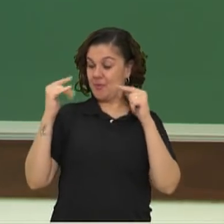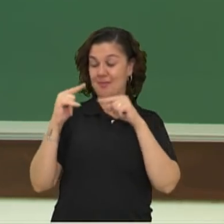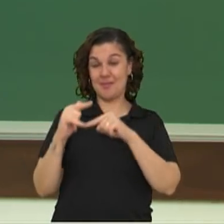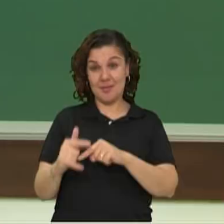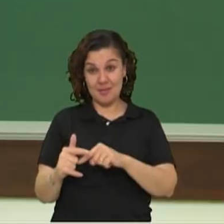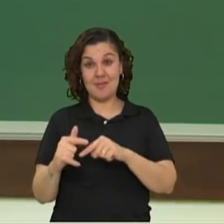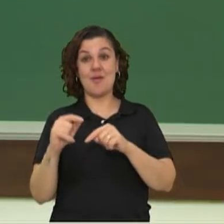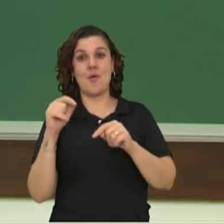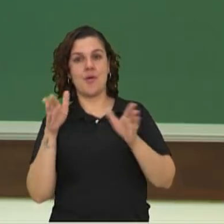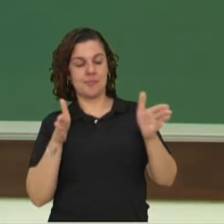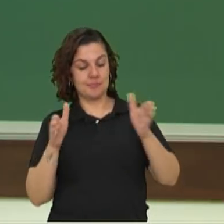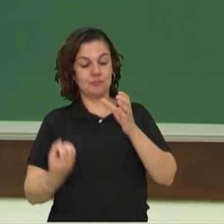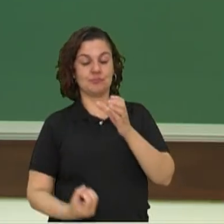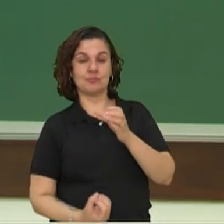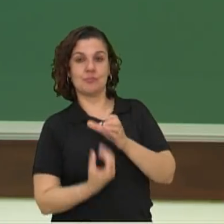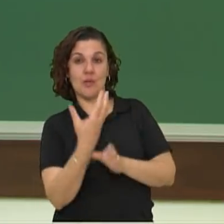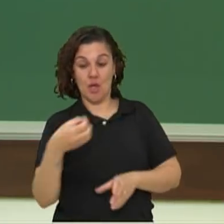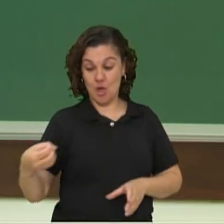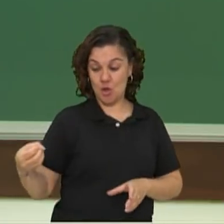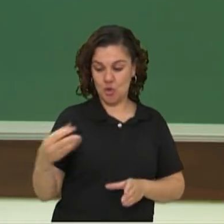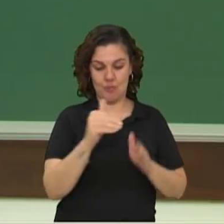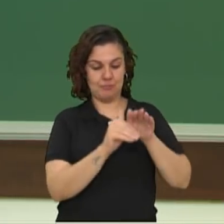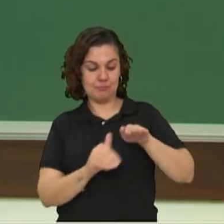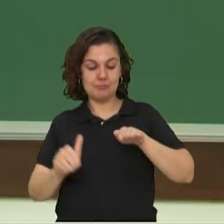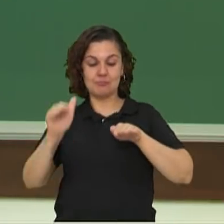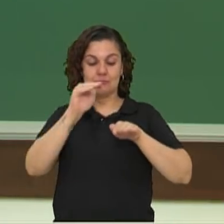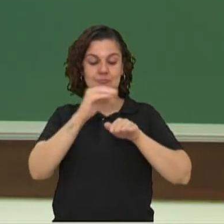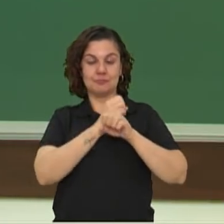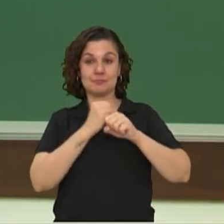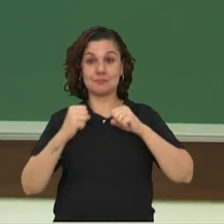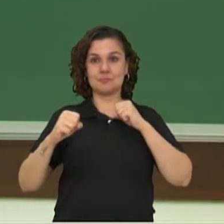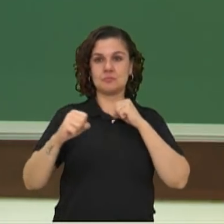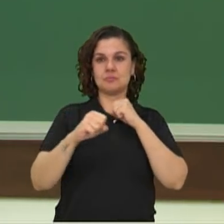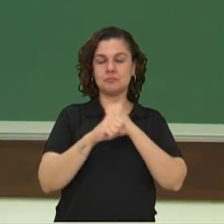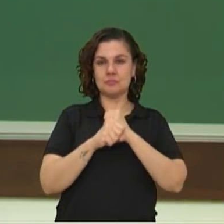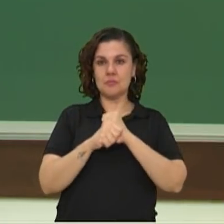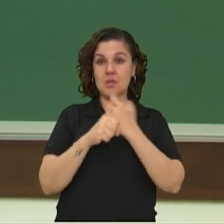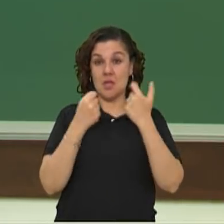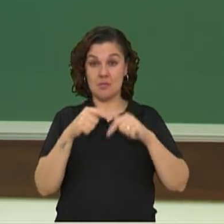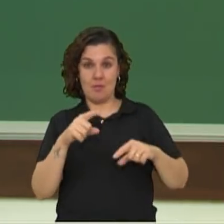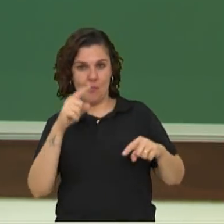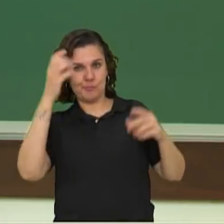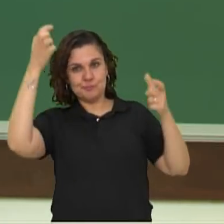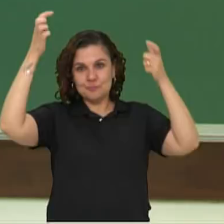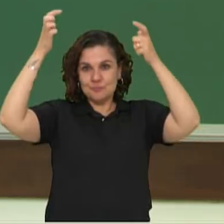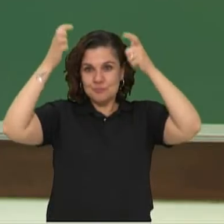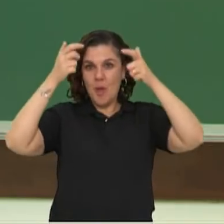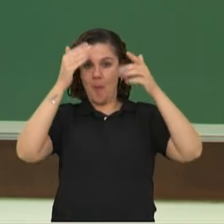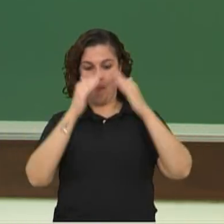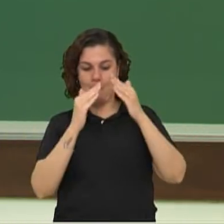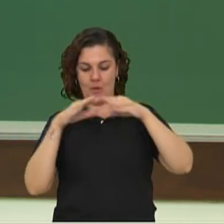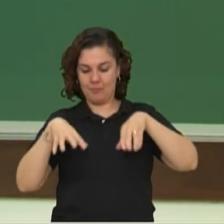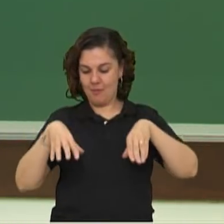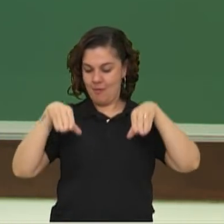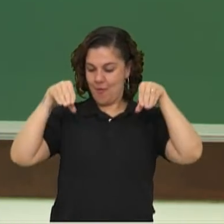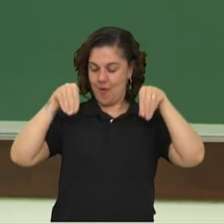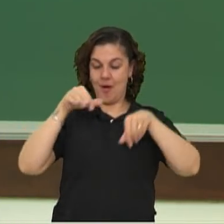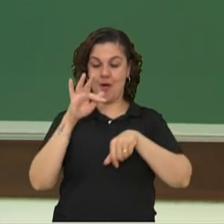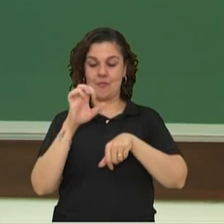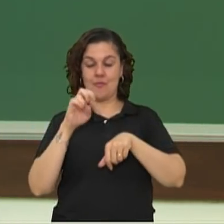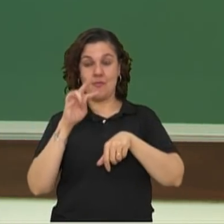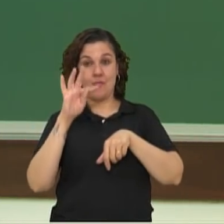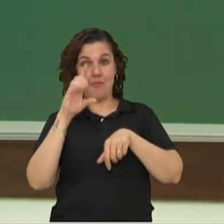aqui houve o ressurgimento de uma nova classe social, né? E os nobres, que viviam nos castelos, os feudais,